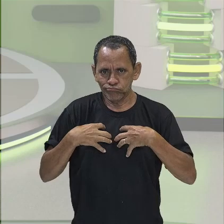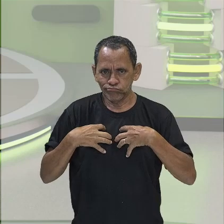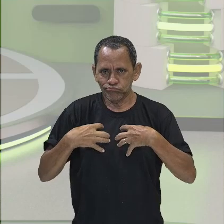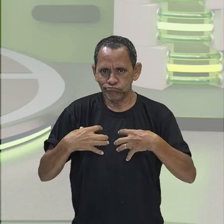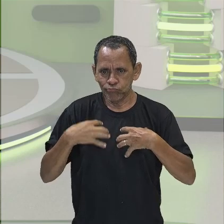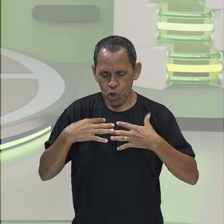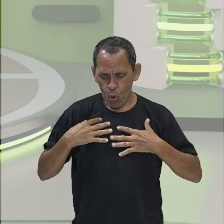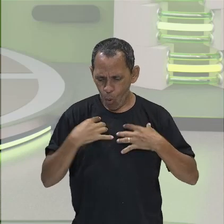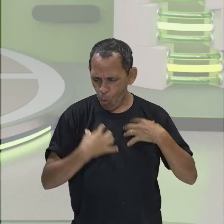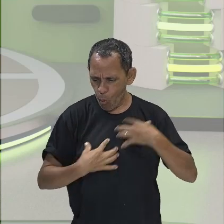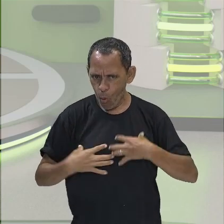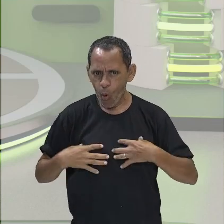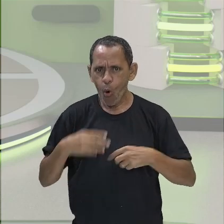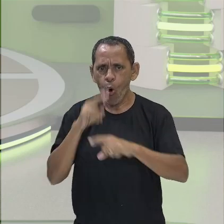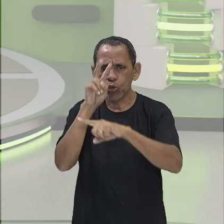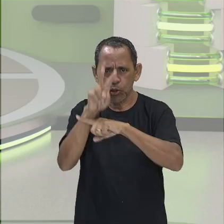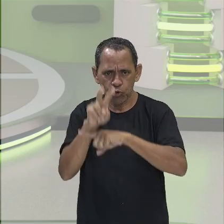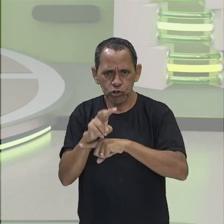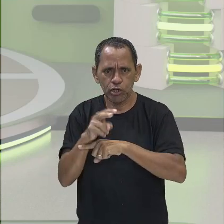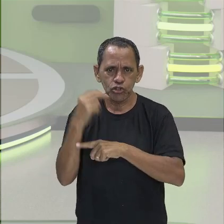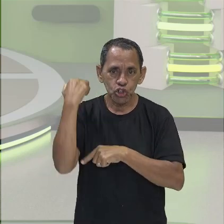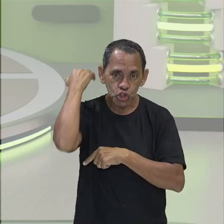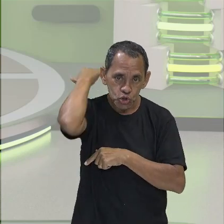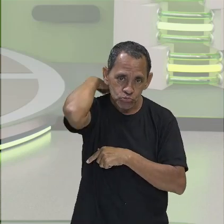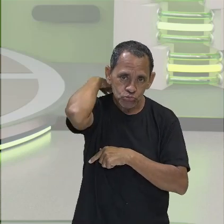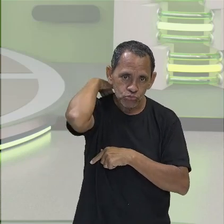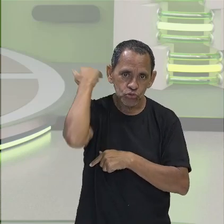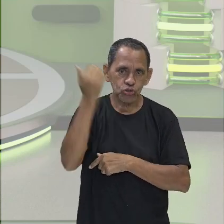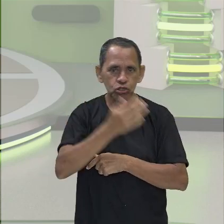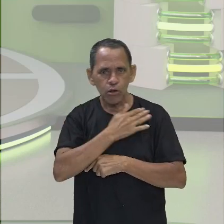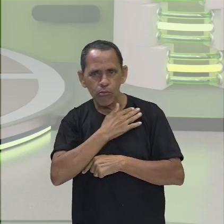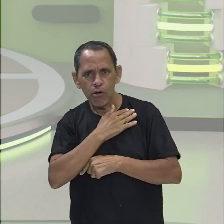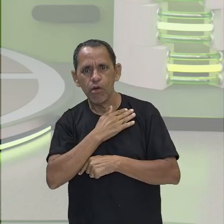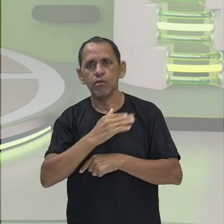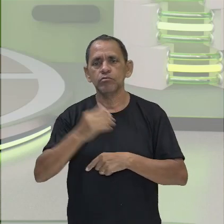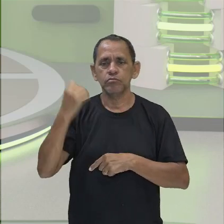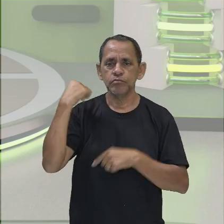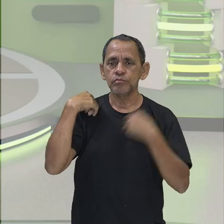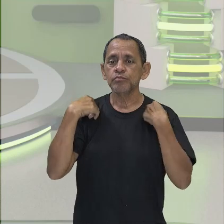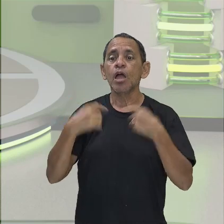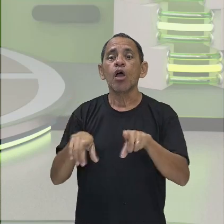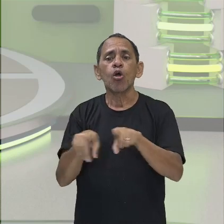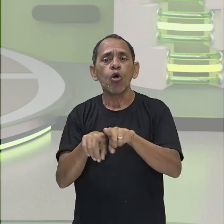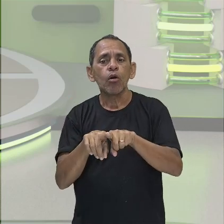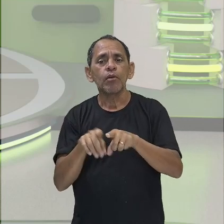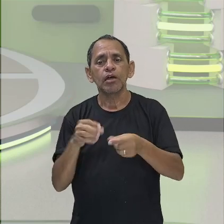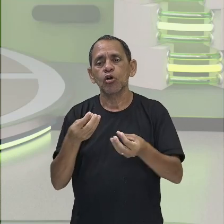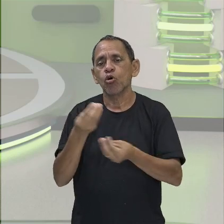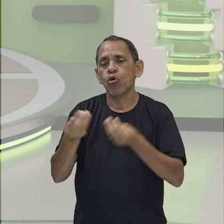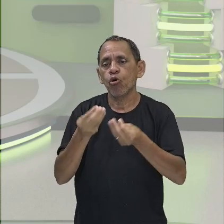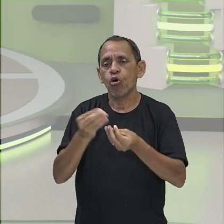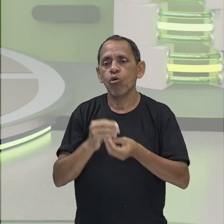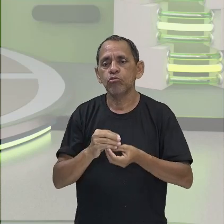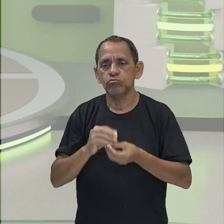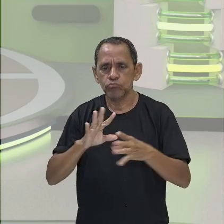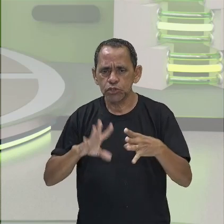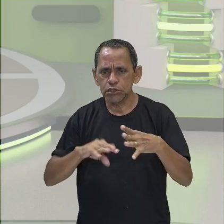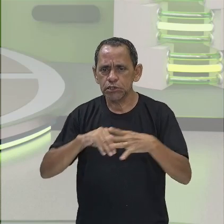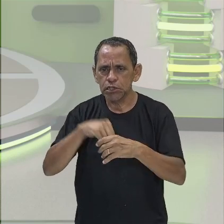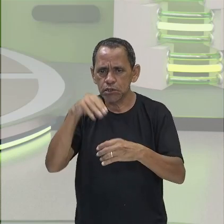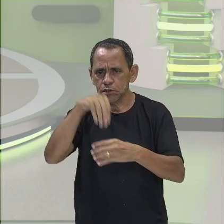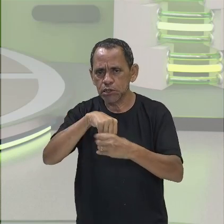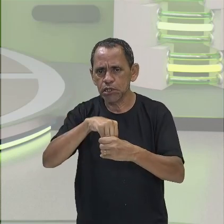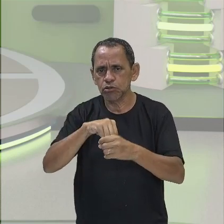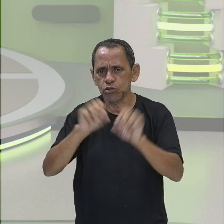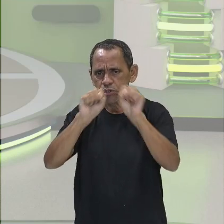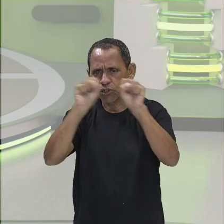ali protegidos os pulmões, né? Os órgãos que compõem ali o sistema